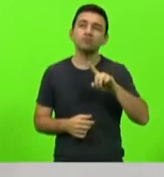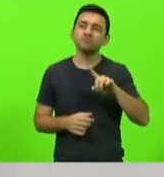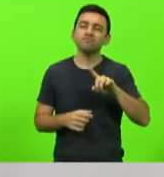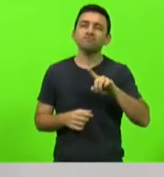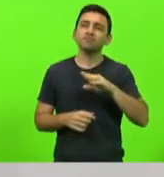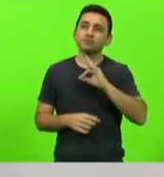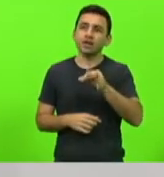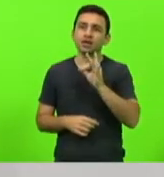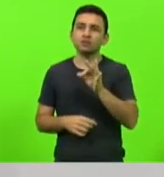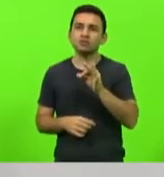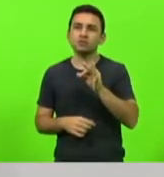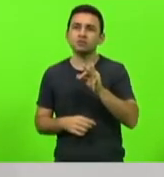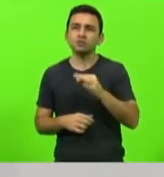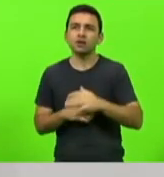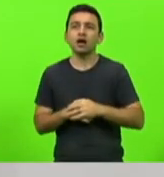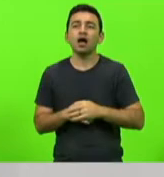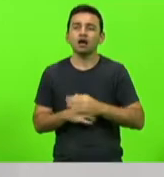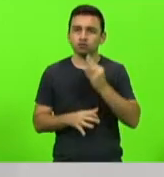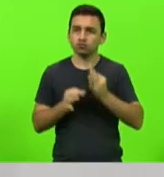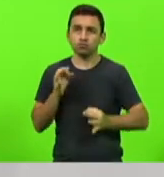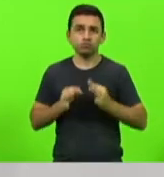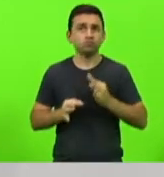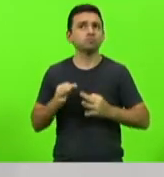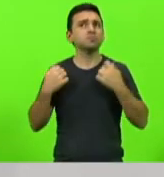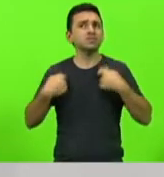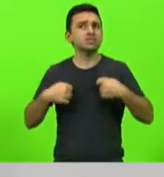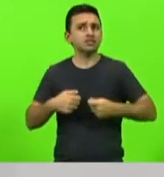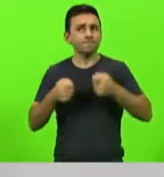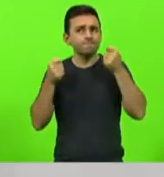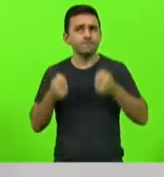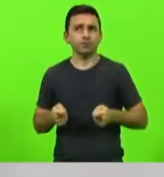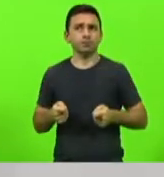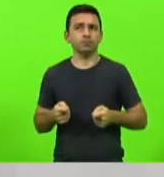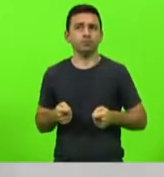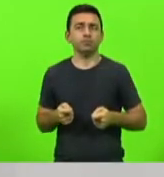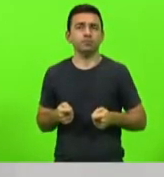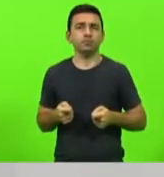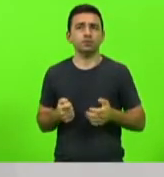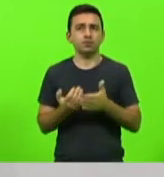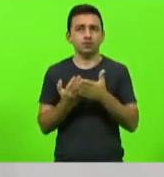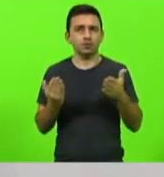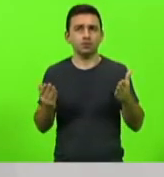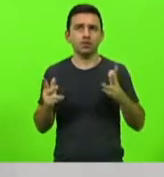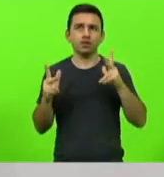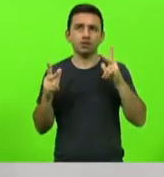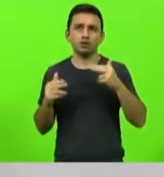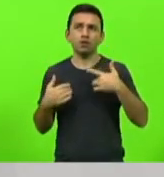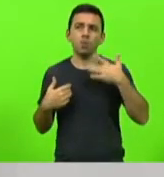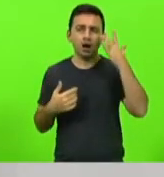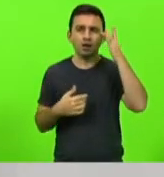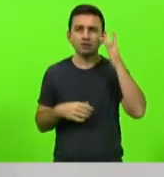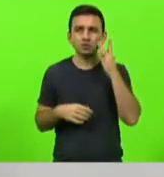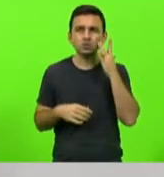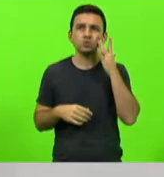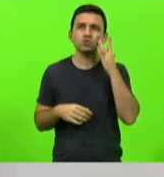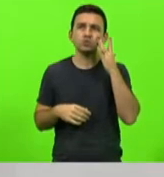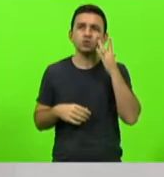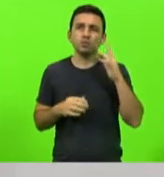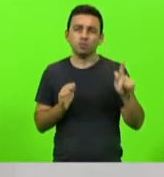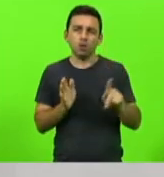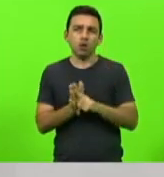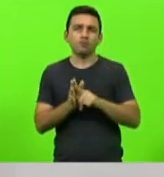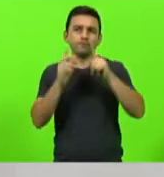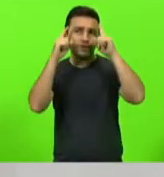agir. A justiça tem que ser firme, inclusive, como acho que será, com a